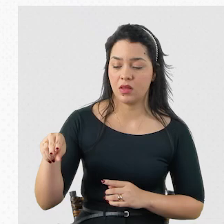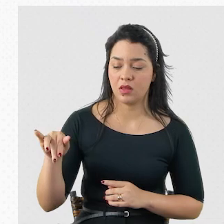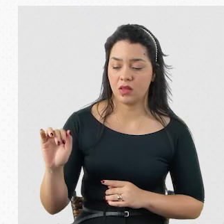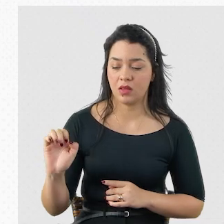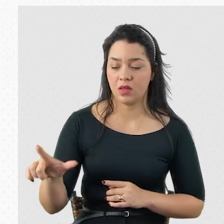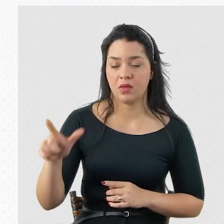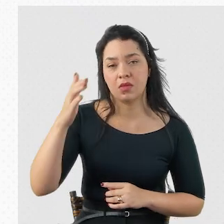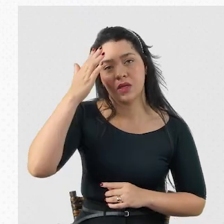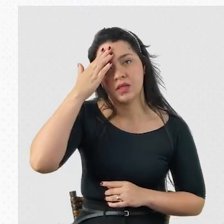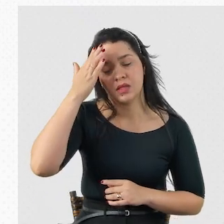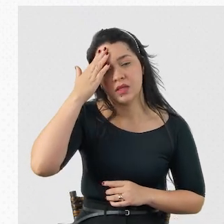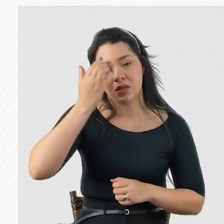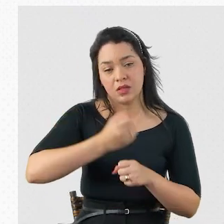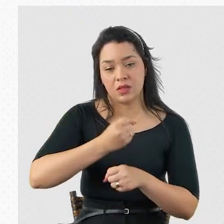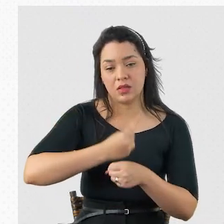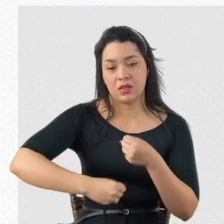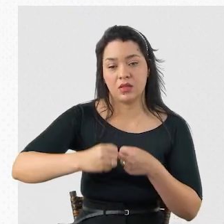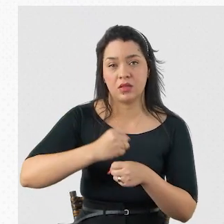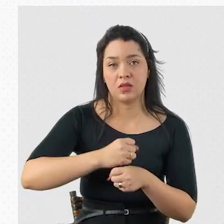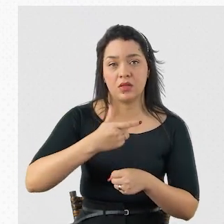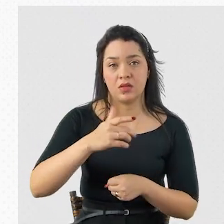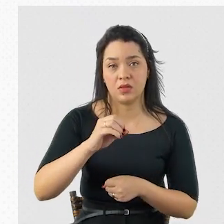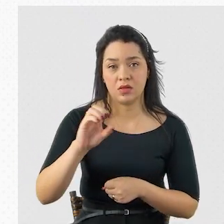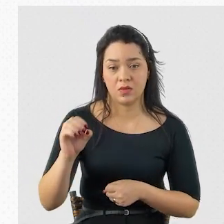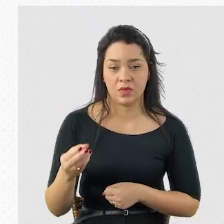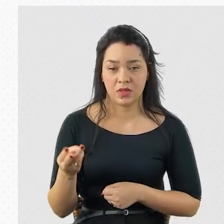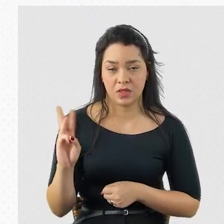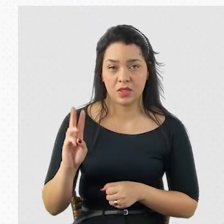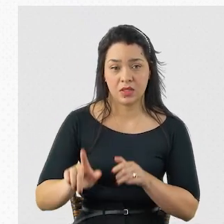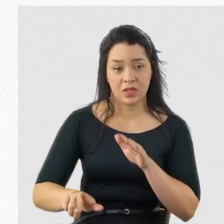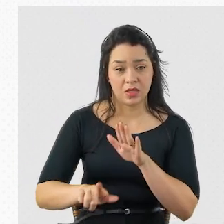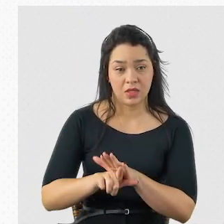entender, né? Desde 2003, a gente tem a iniciativa da lei